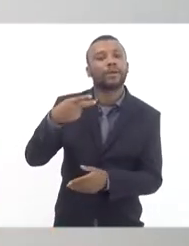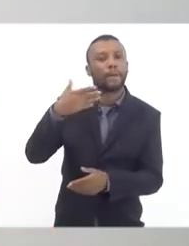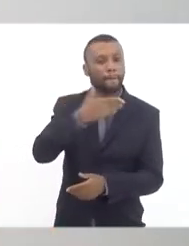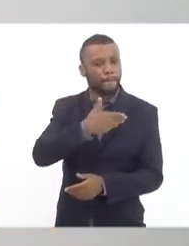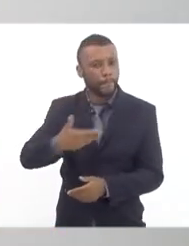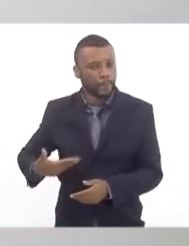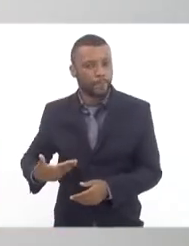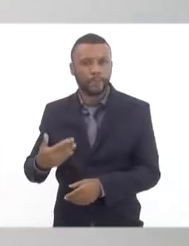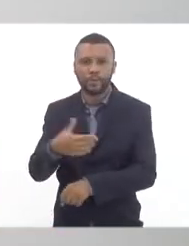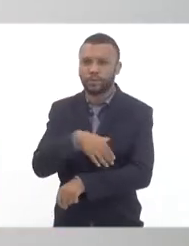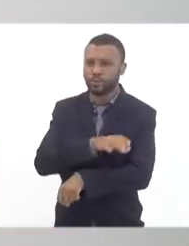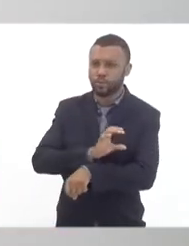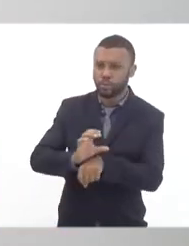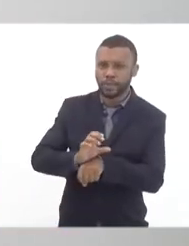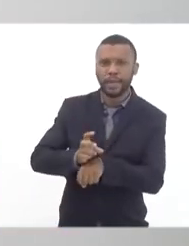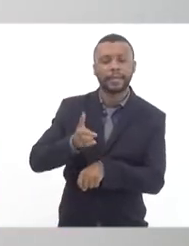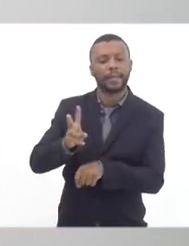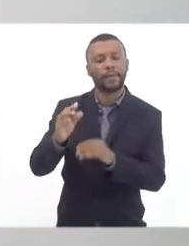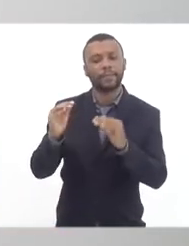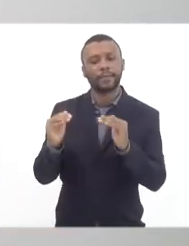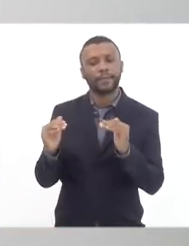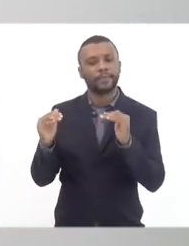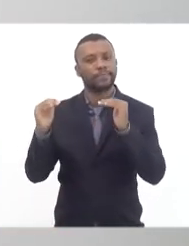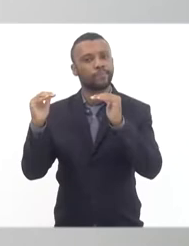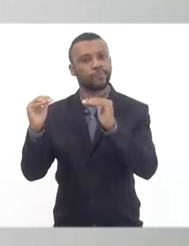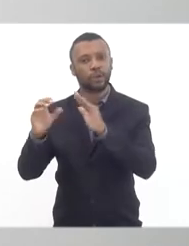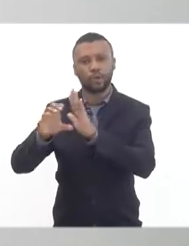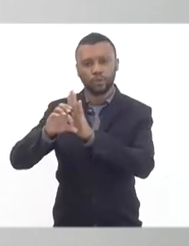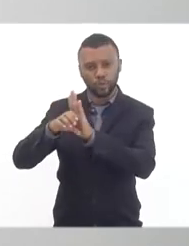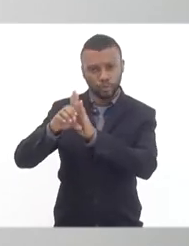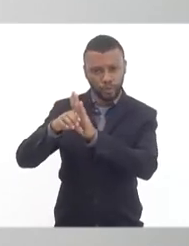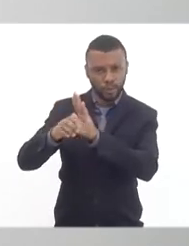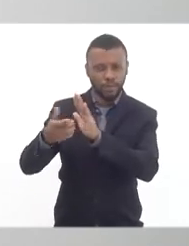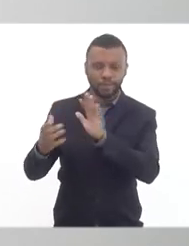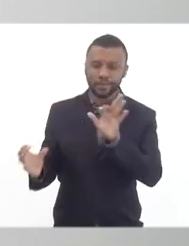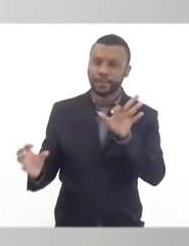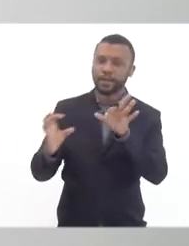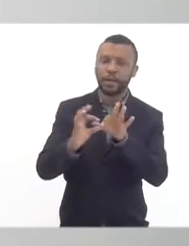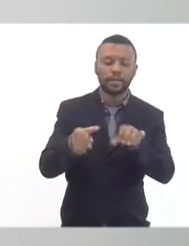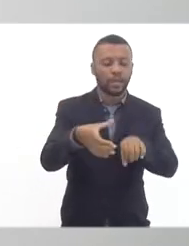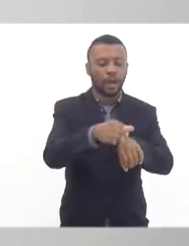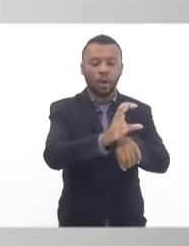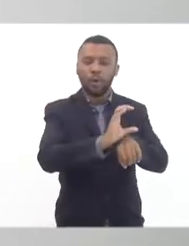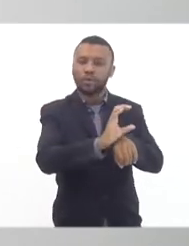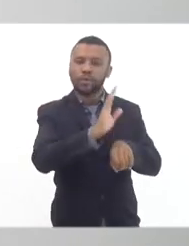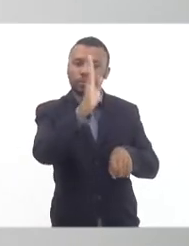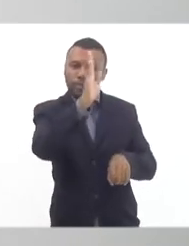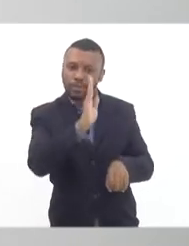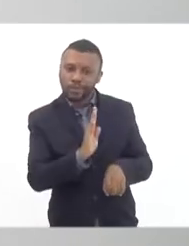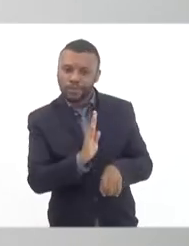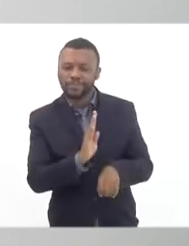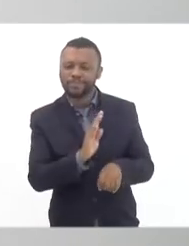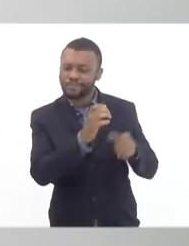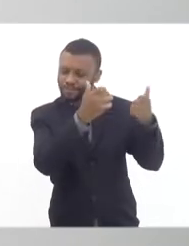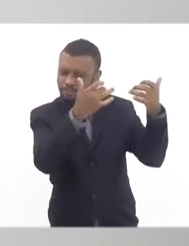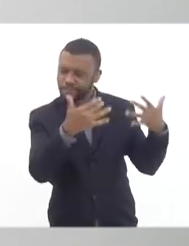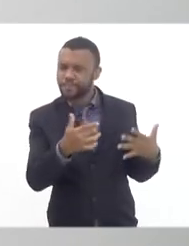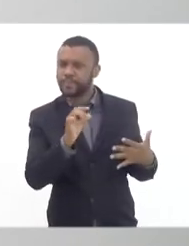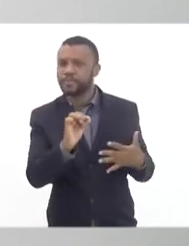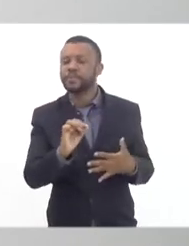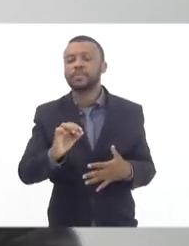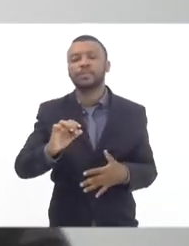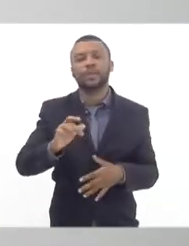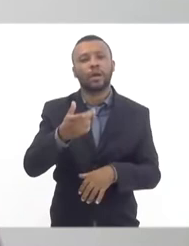né, sempre nesse patamar do conceito que a Constituição brasileira nos garante, de que cultura é direito. E aí a